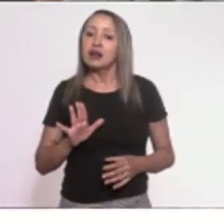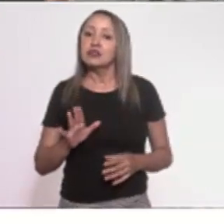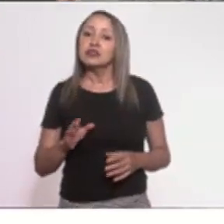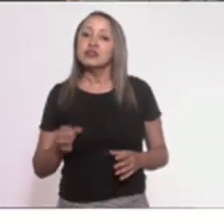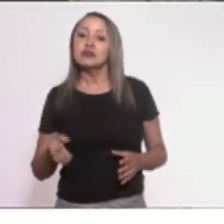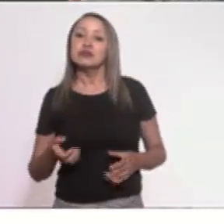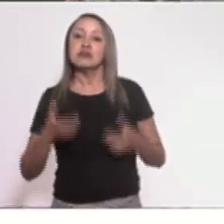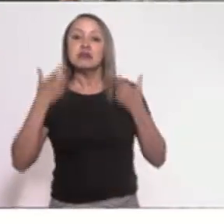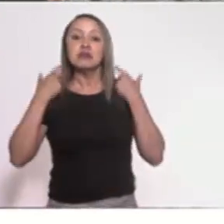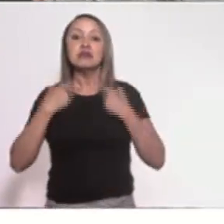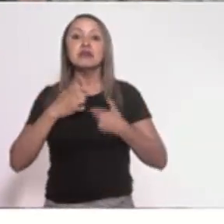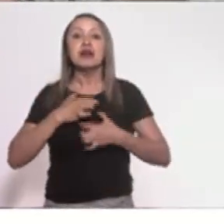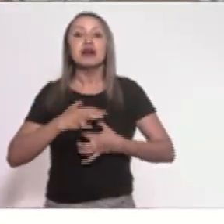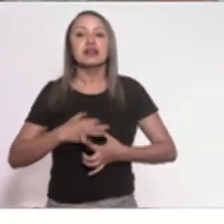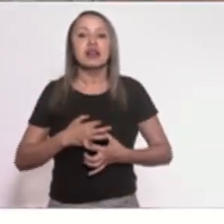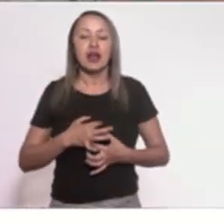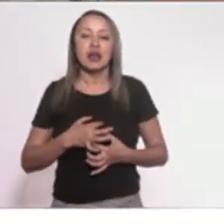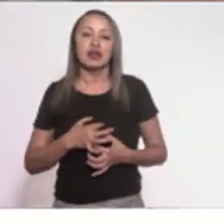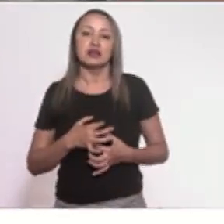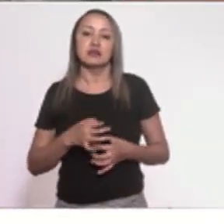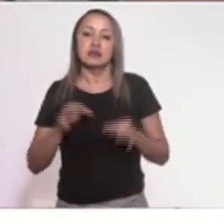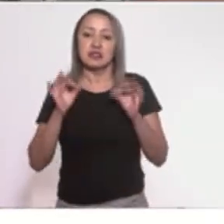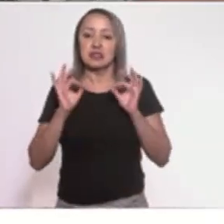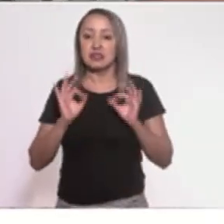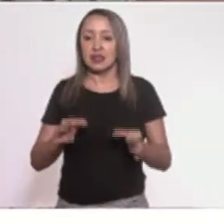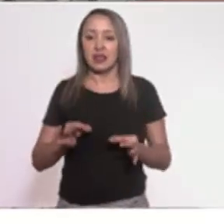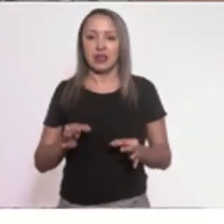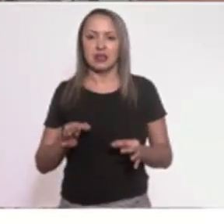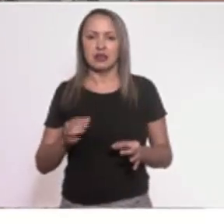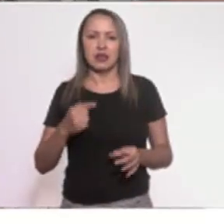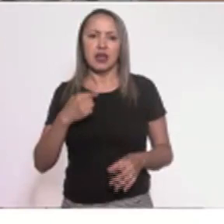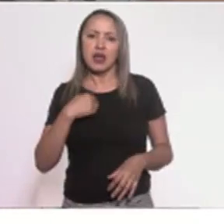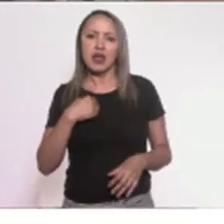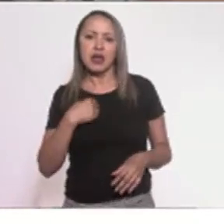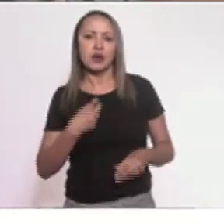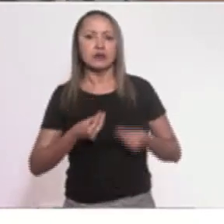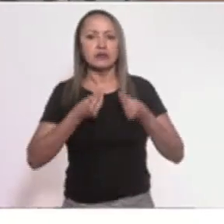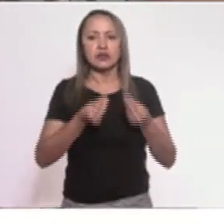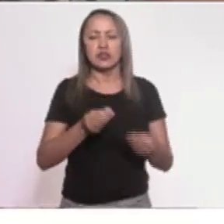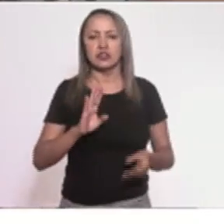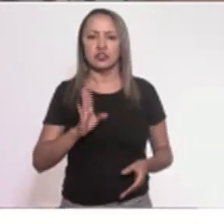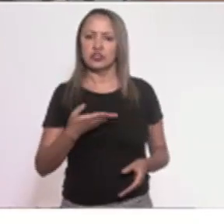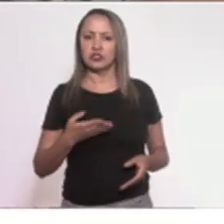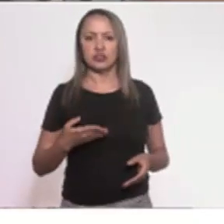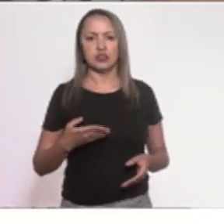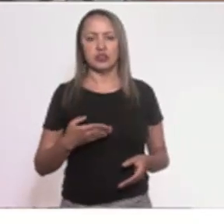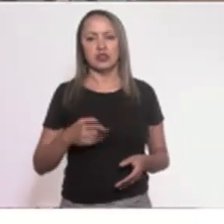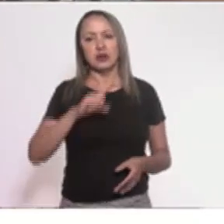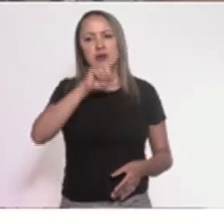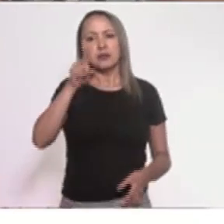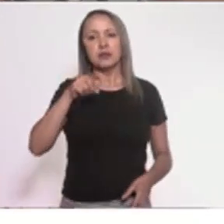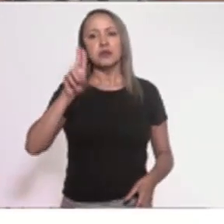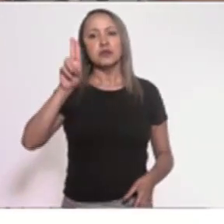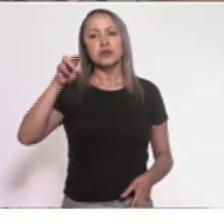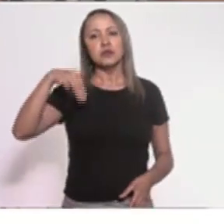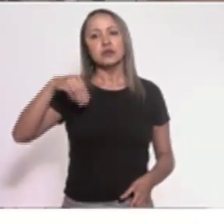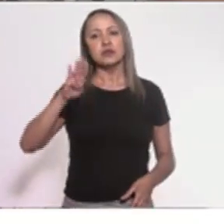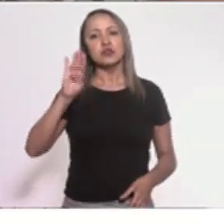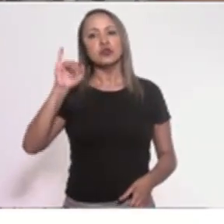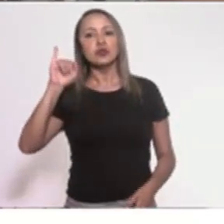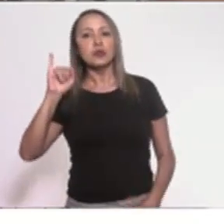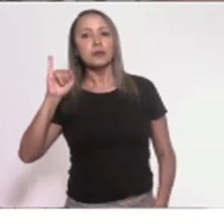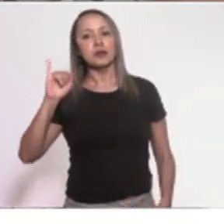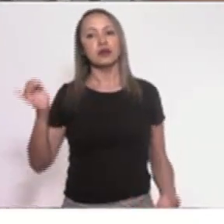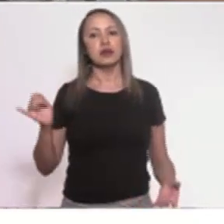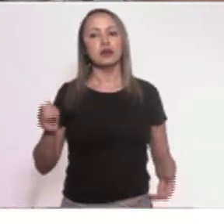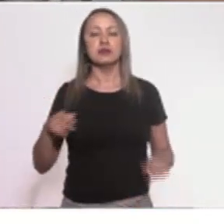medalha que já tem um destino certo, dada por mim, deputada Dani Monteiro, a Julinho dos Palmares. Isso não pode acontecer e